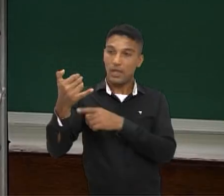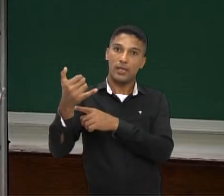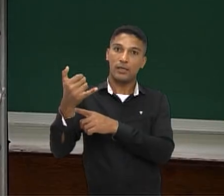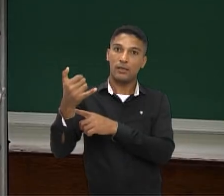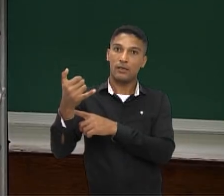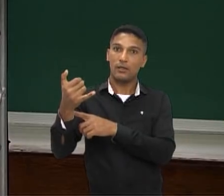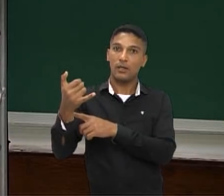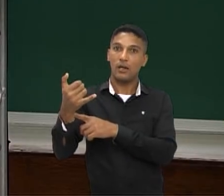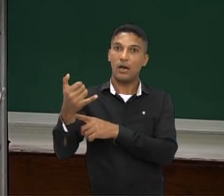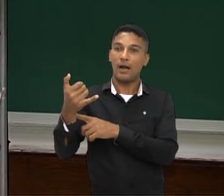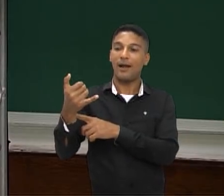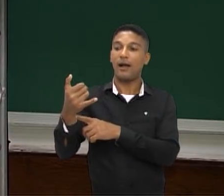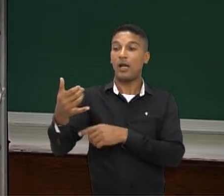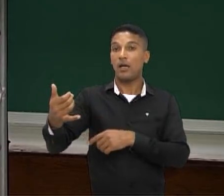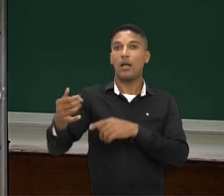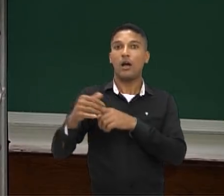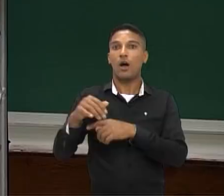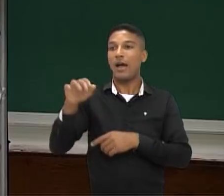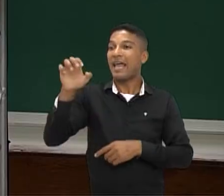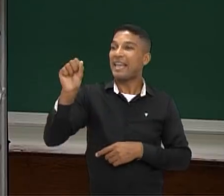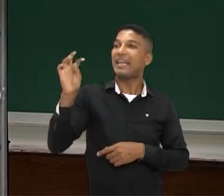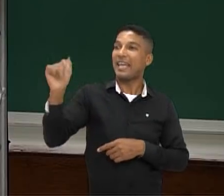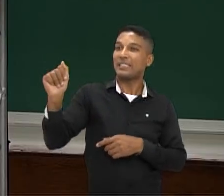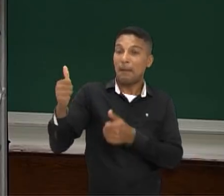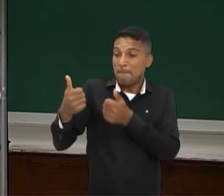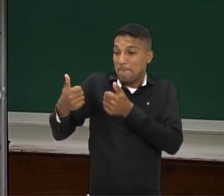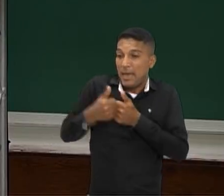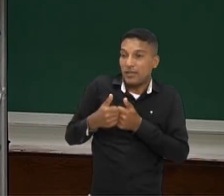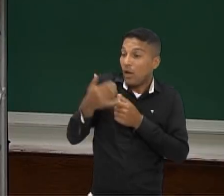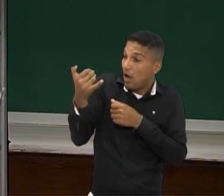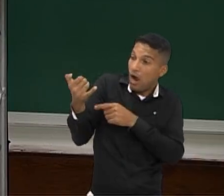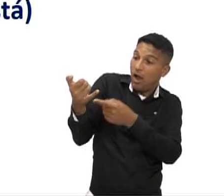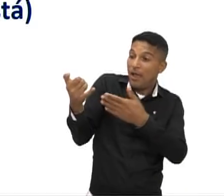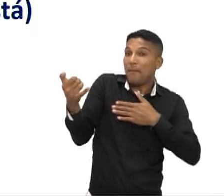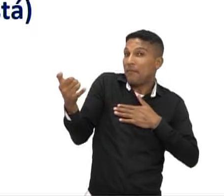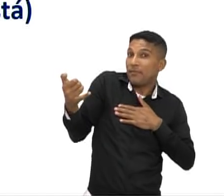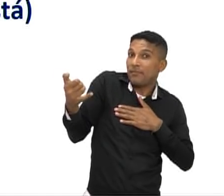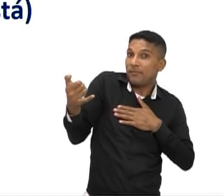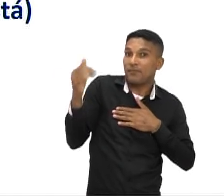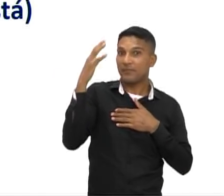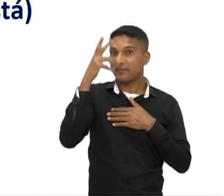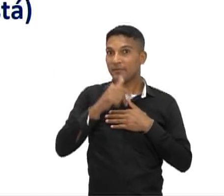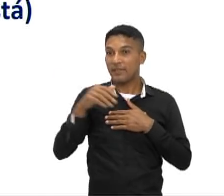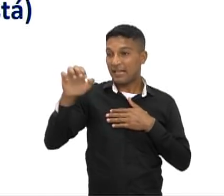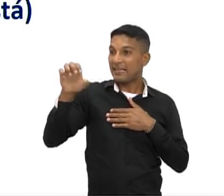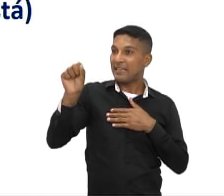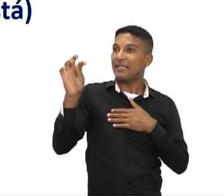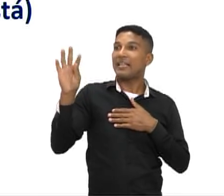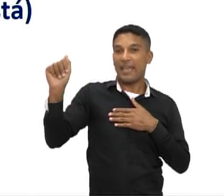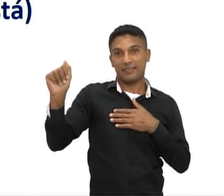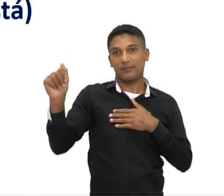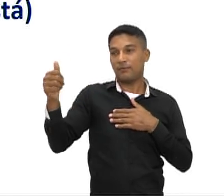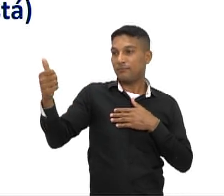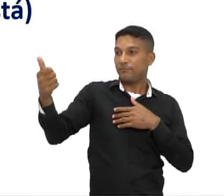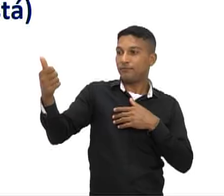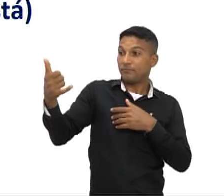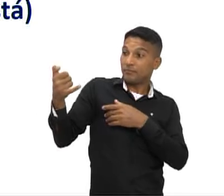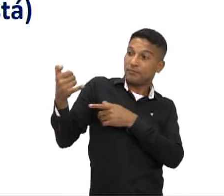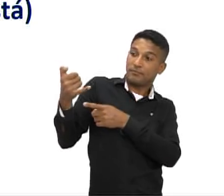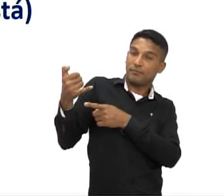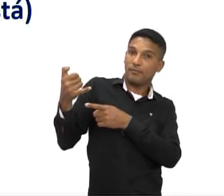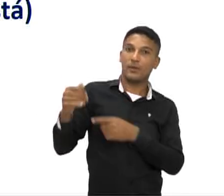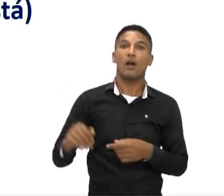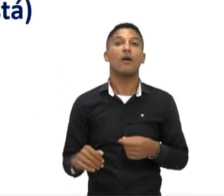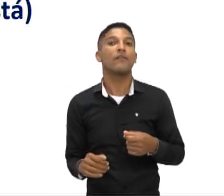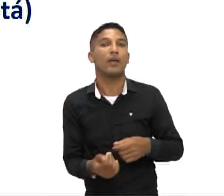eu coloco o T no pronome, eu uso esta. Certo? Se fosse masculino, vamos pensar no lápis, eu poderia dizer este